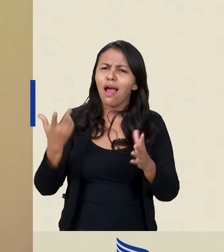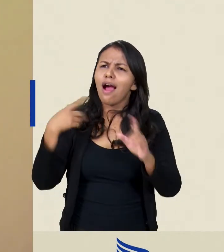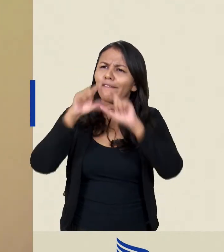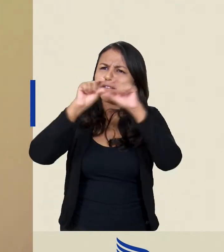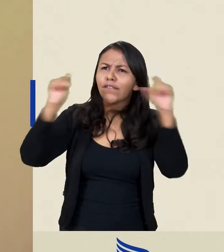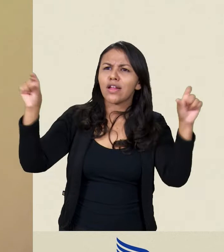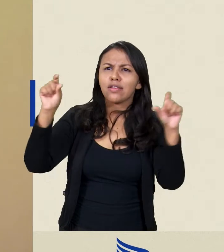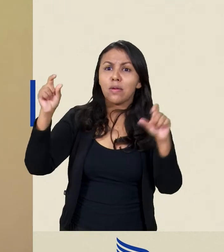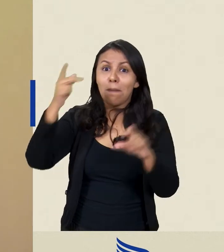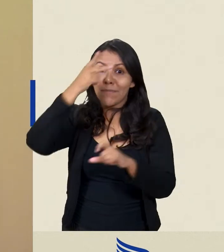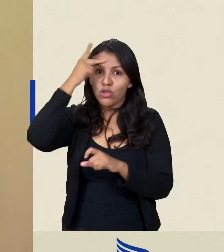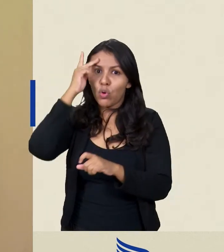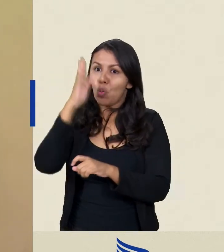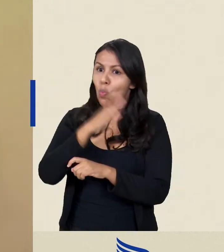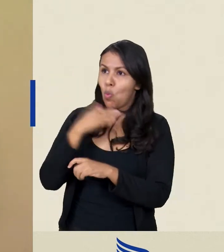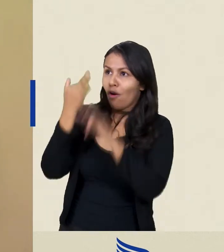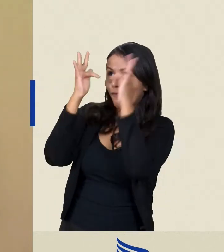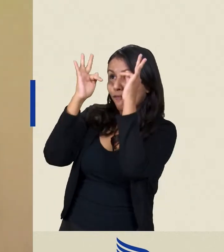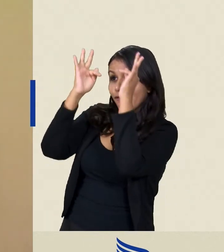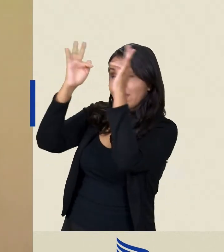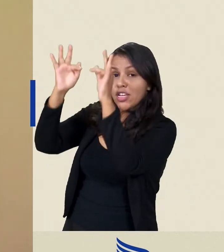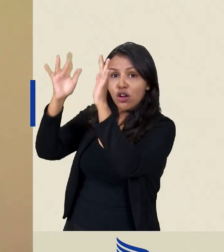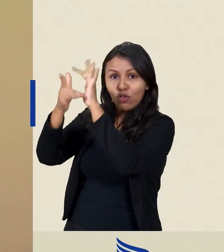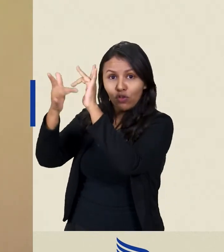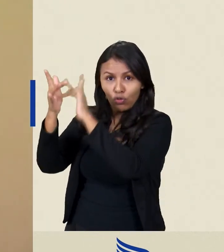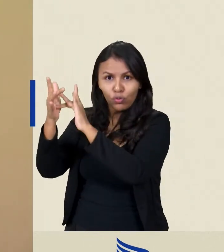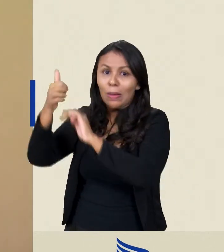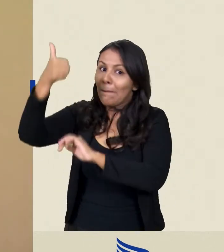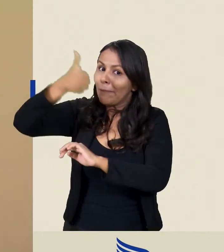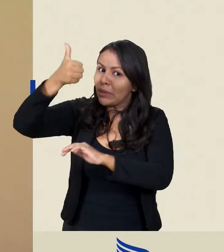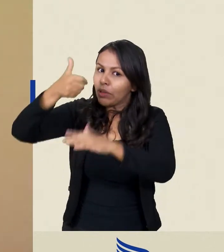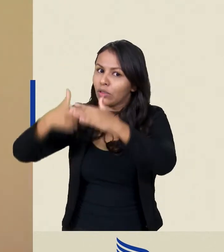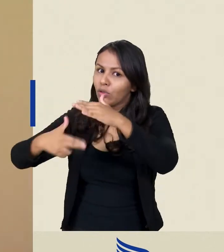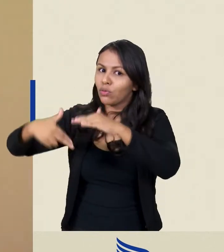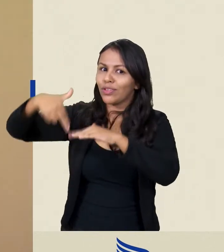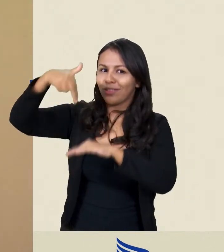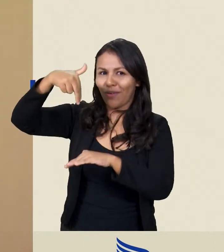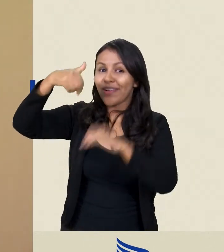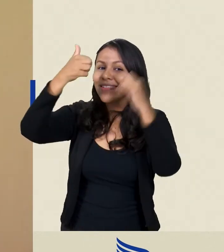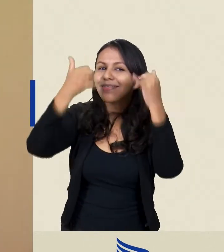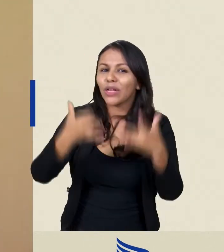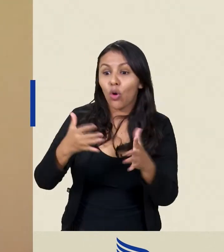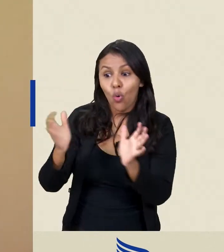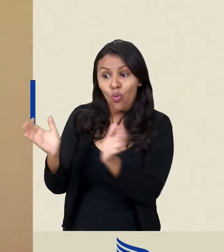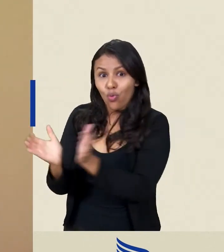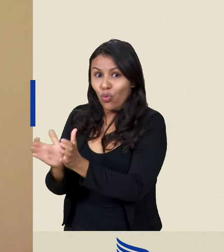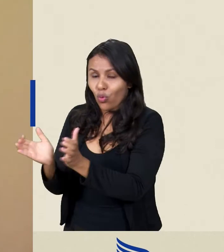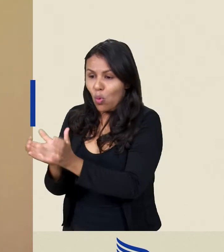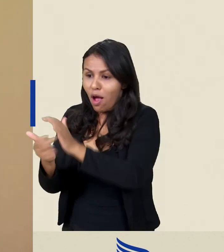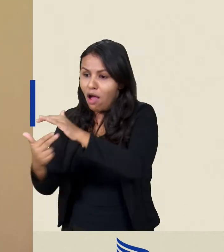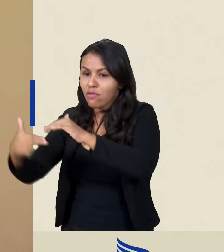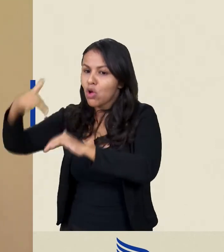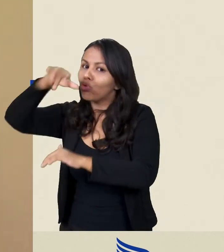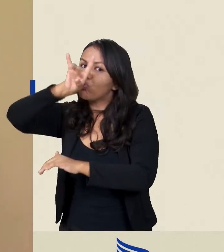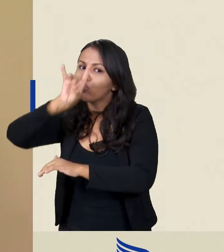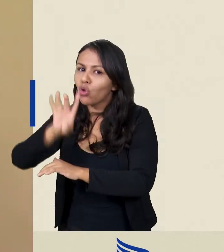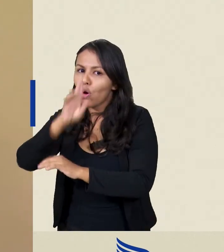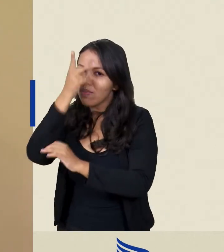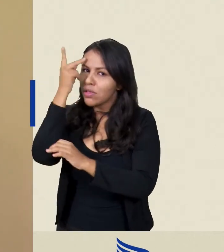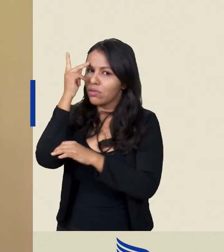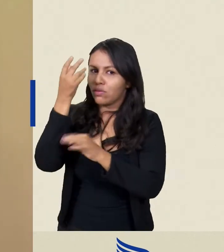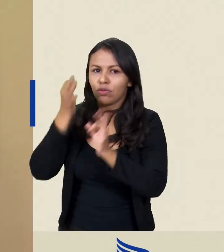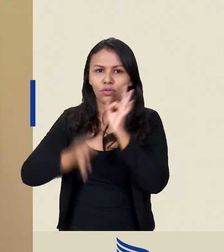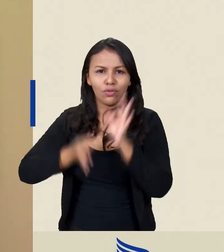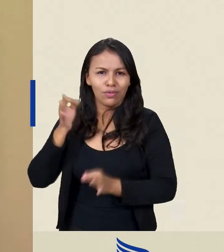primeiro" deixa claro que a primeira ressurreição será apenas de justos. Os ímpios não